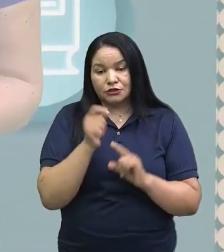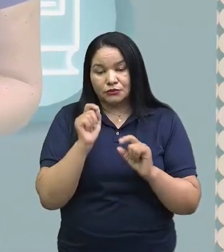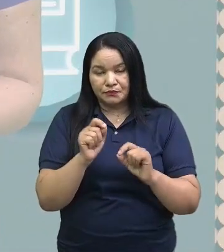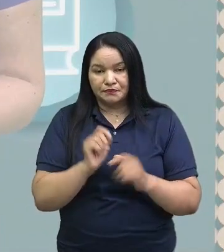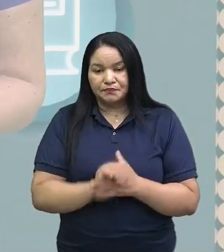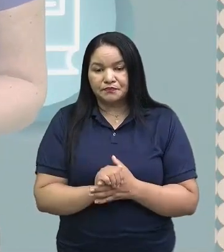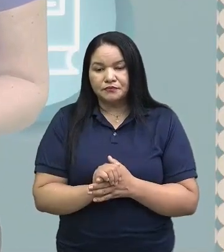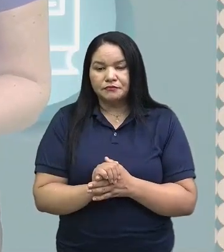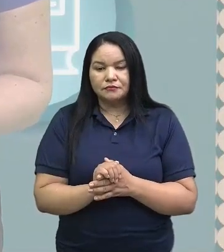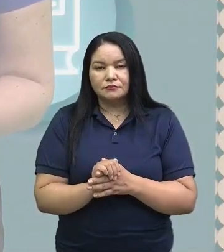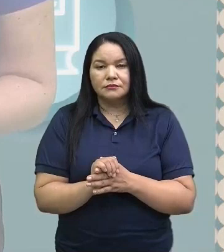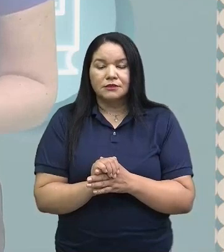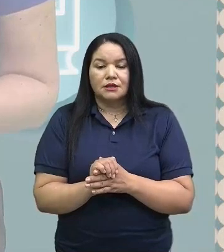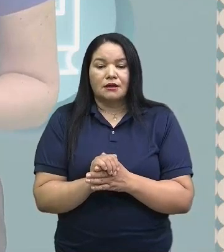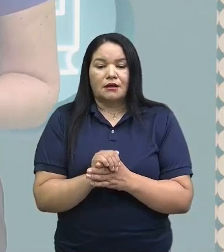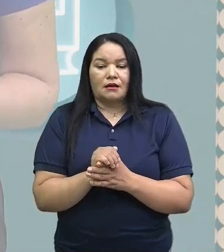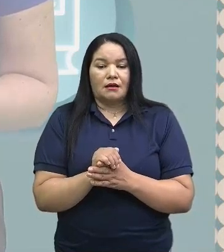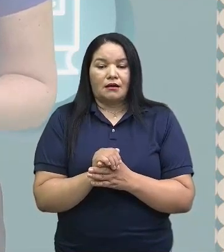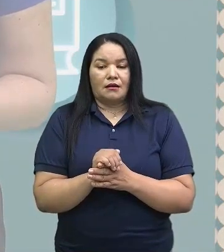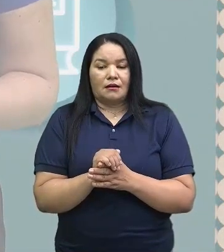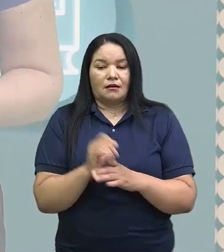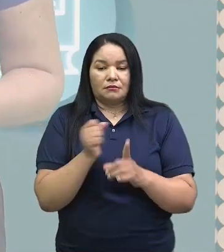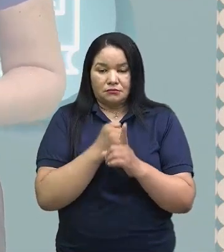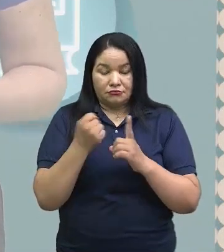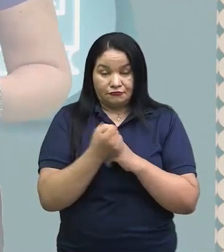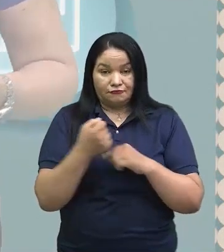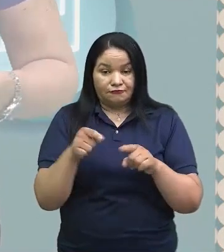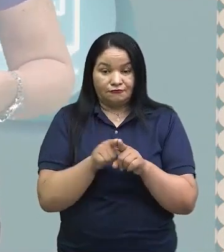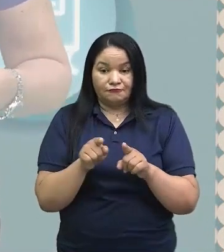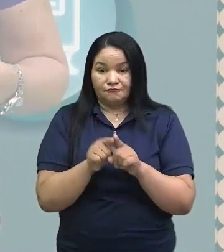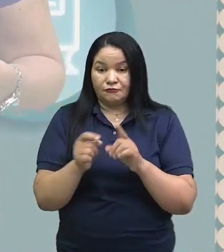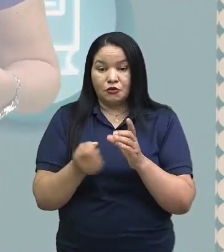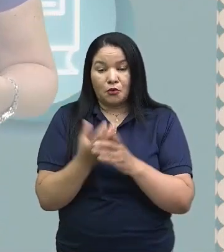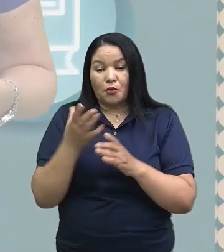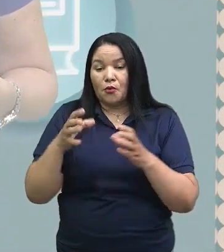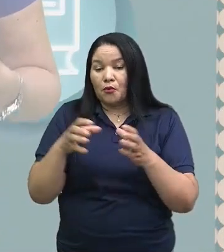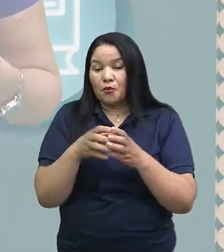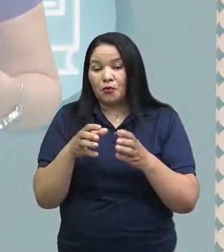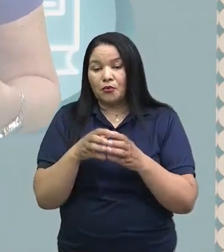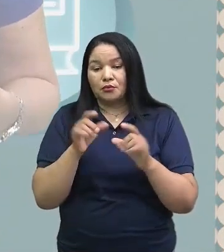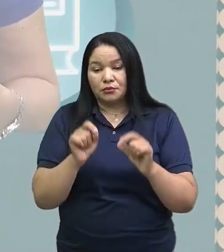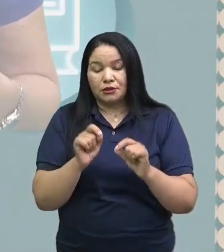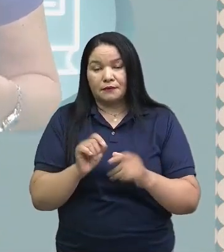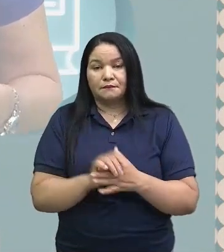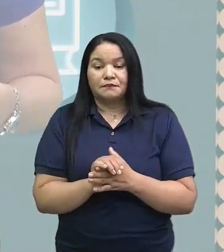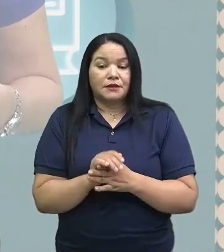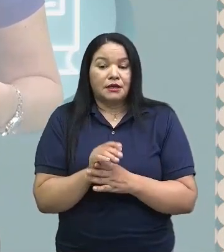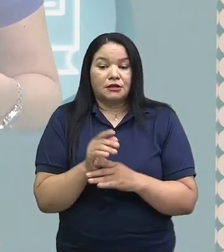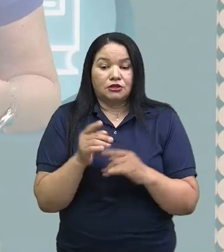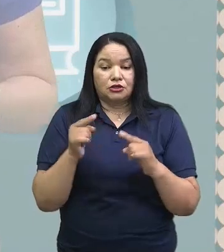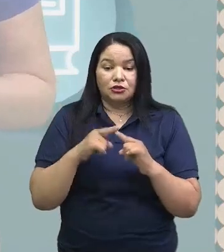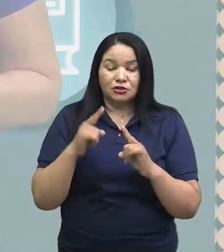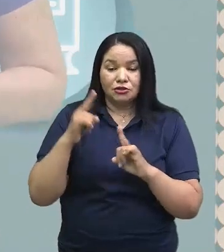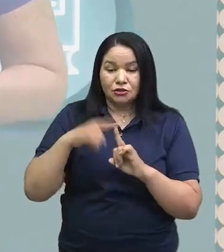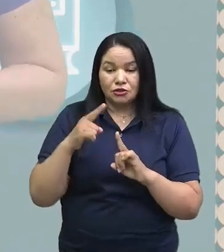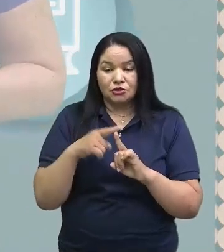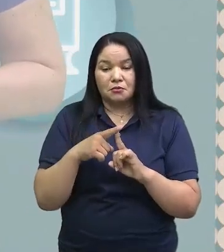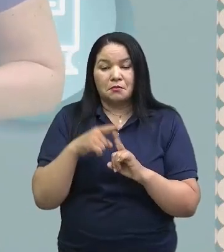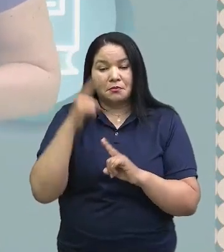se configuram grupos marginalizados, se afirmam com novas formas de pensar e viver